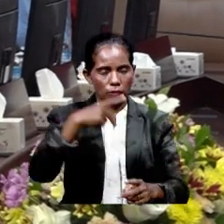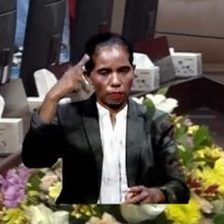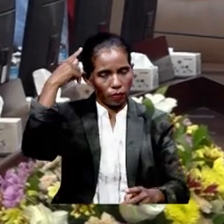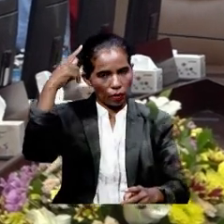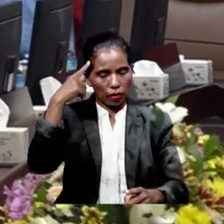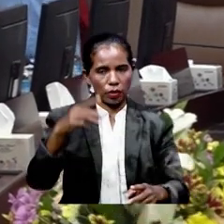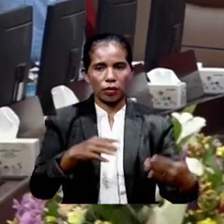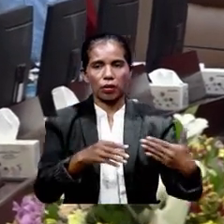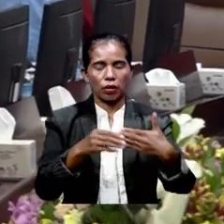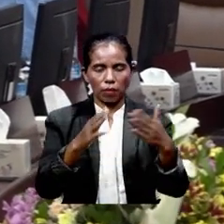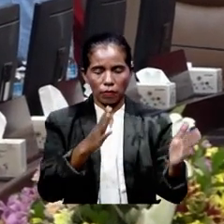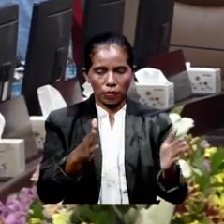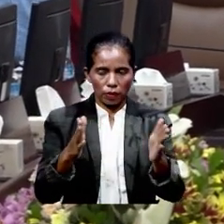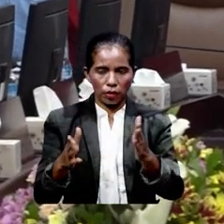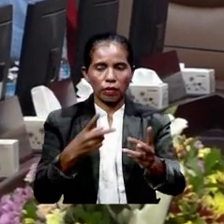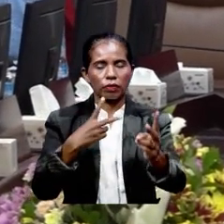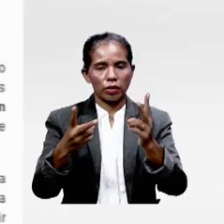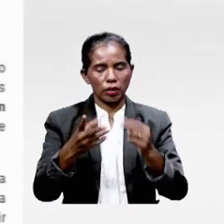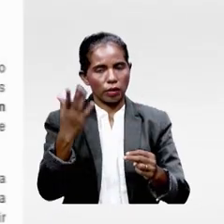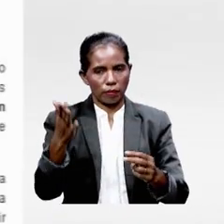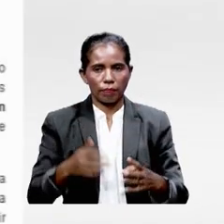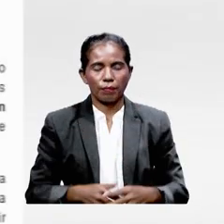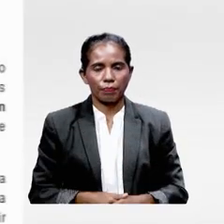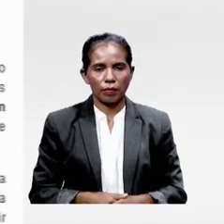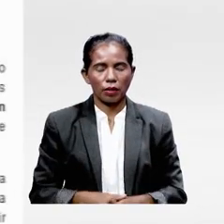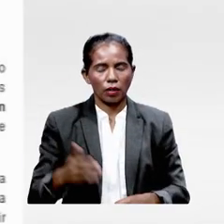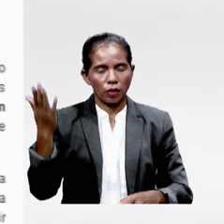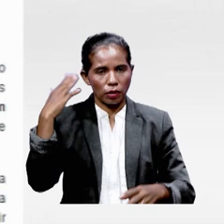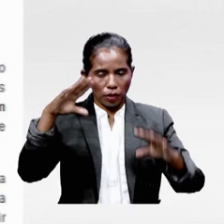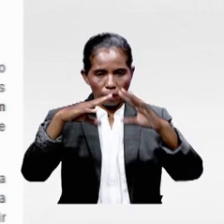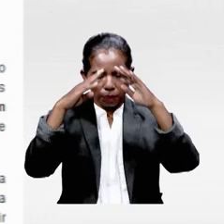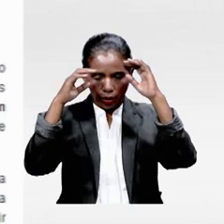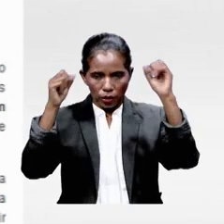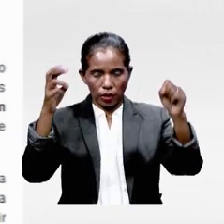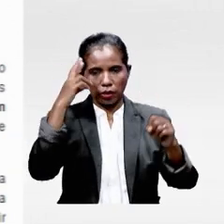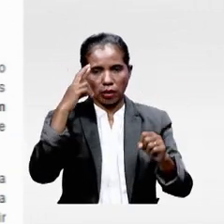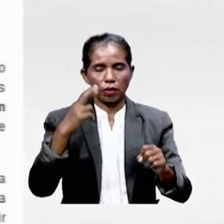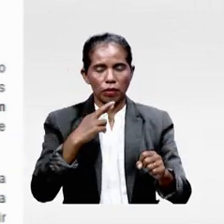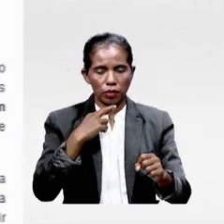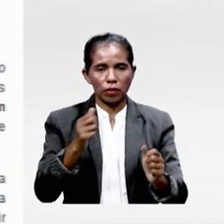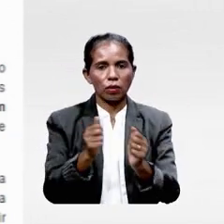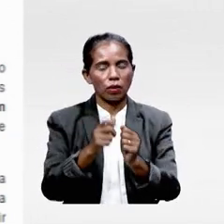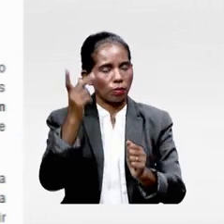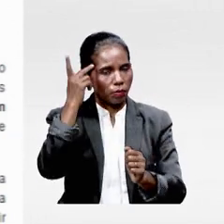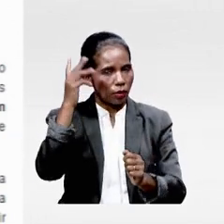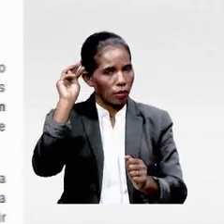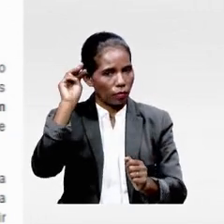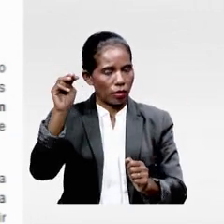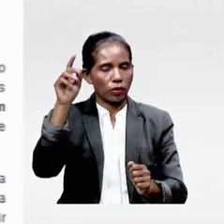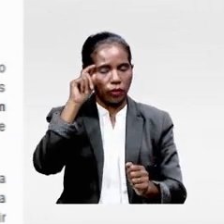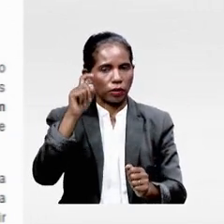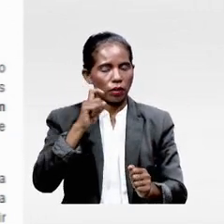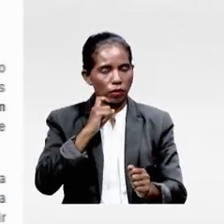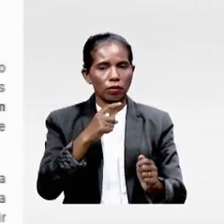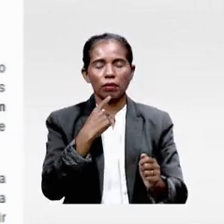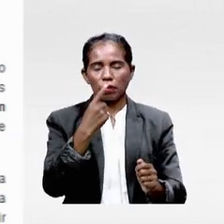onde organiza preparação visita refere. Antes, o presidente da República, José Ramos Horta, o primeiro-ministro, Kairala Xanana Guzmão,